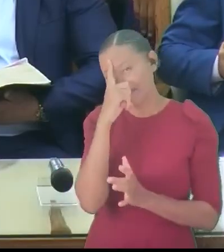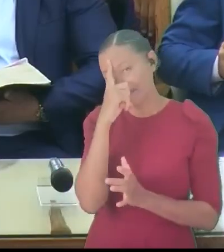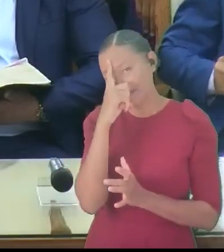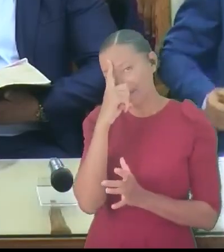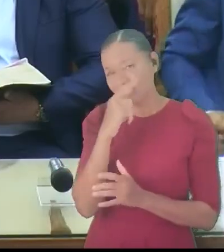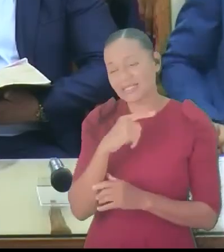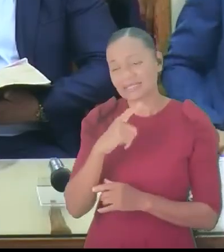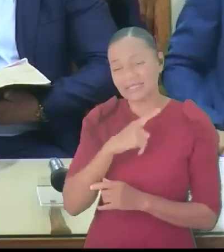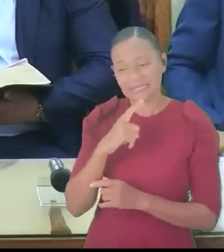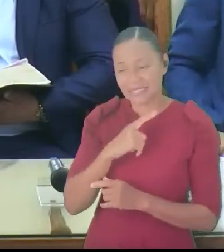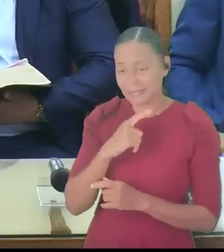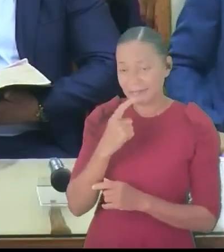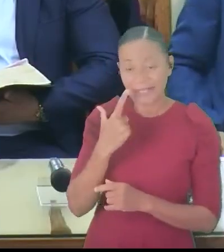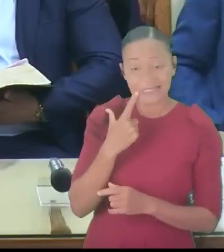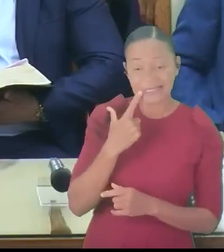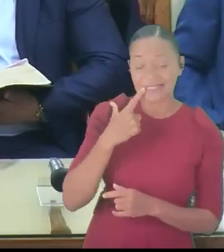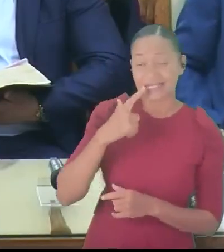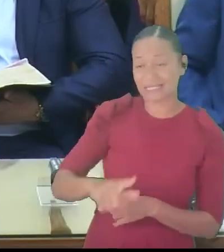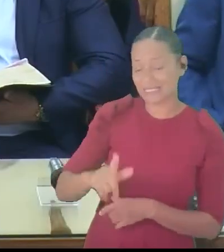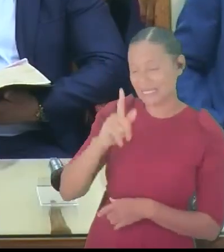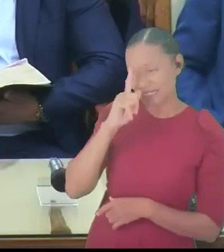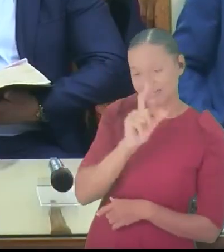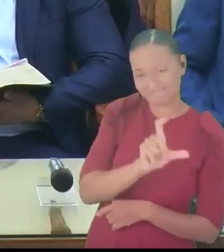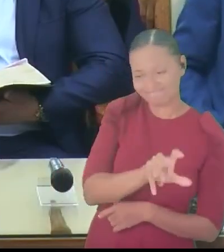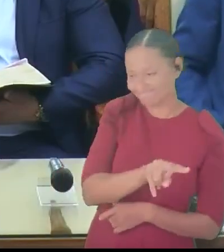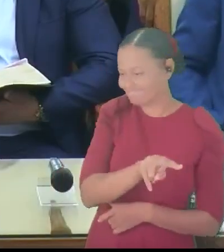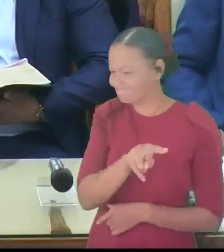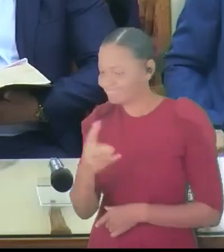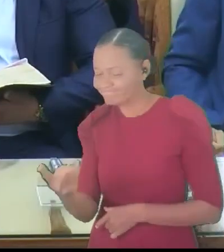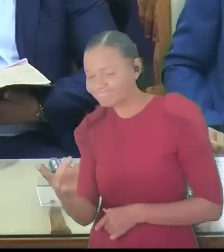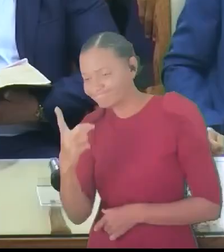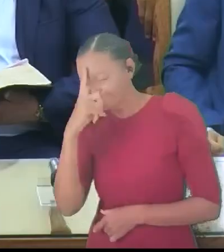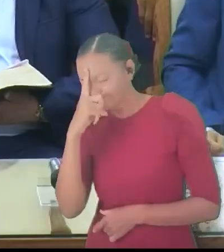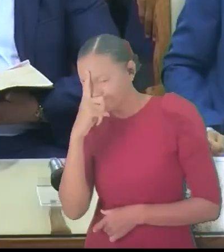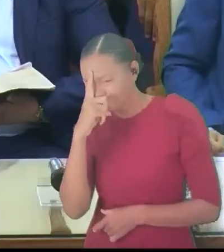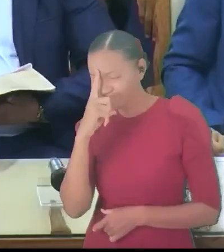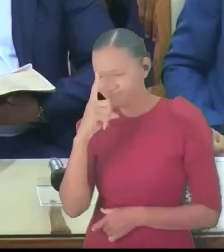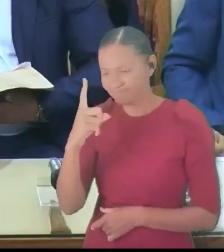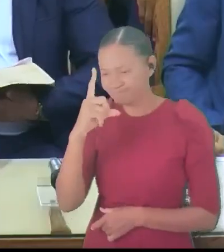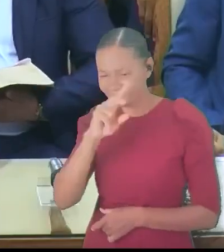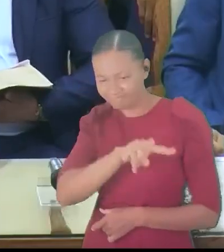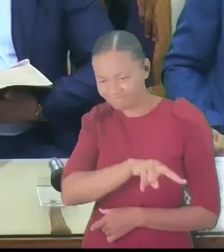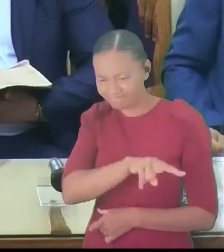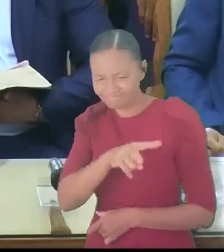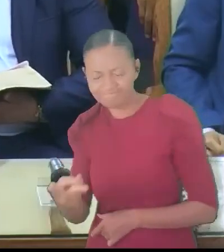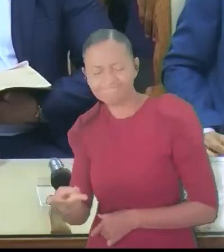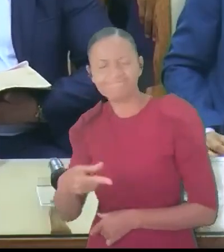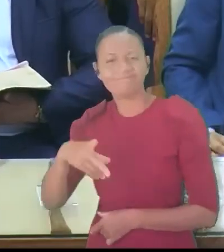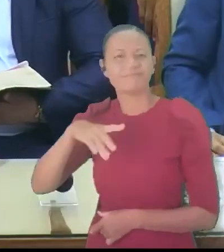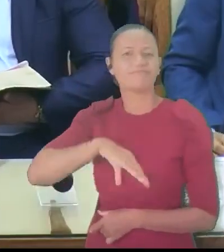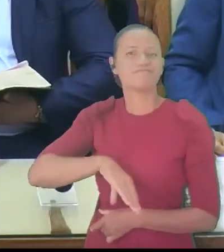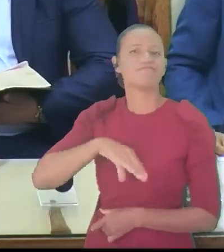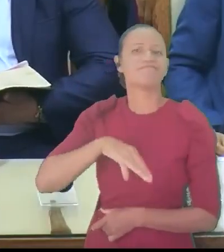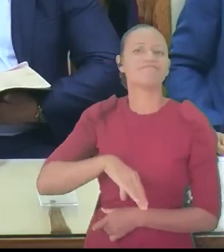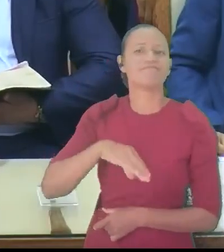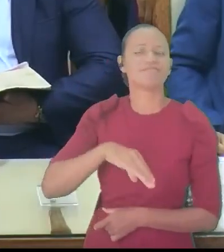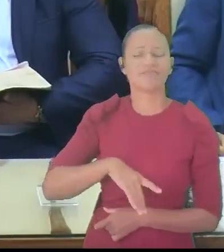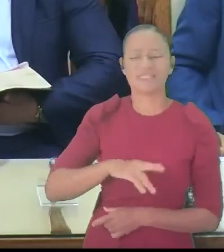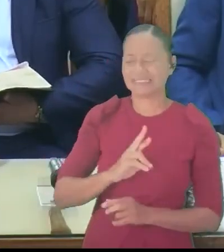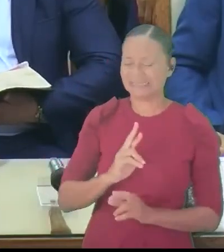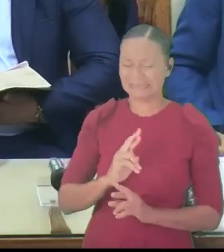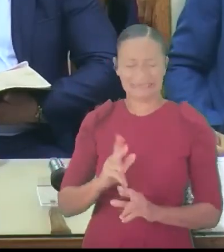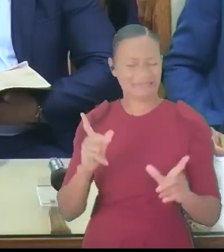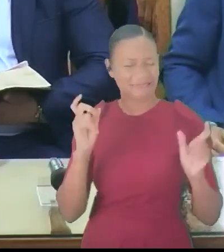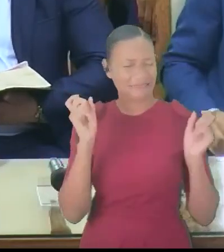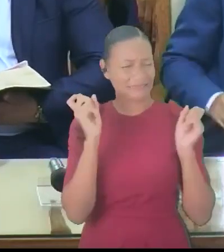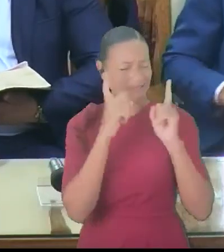tem correspondente no latim, ou uma palavra do grego, quando traduz para o português, vai dar uma dificuldade